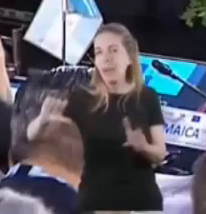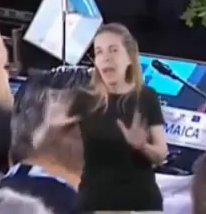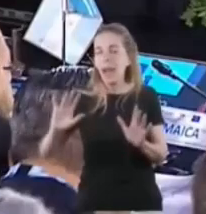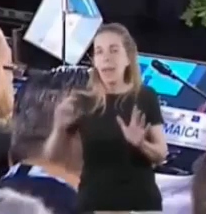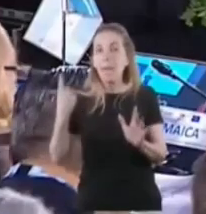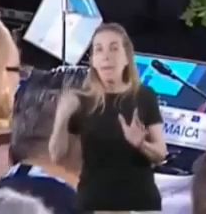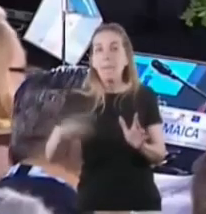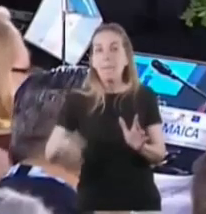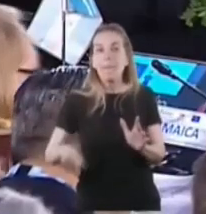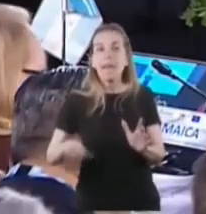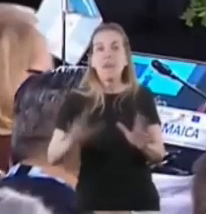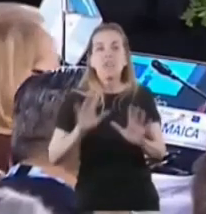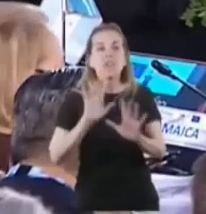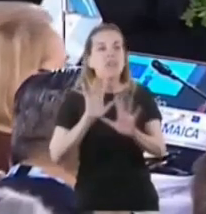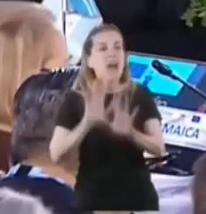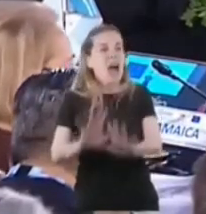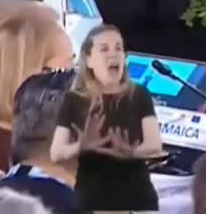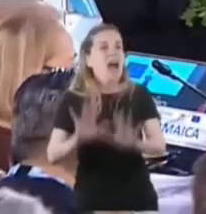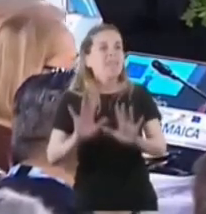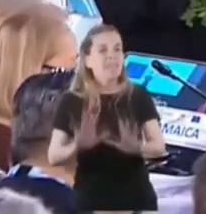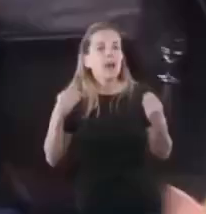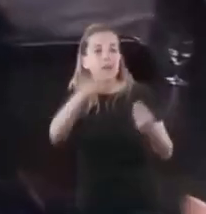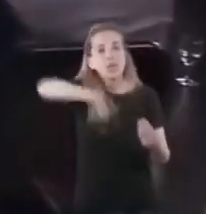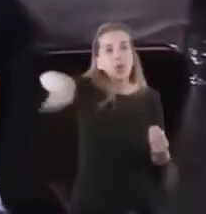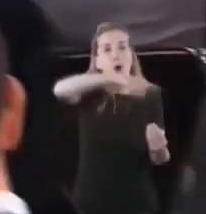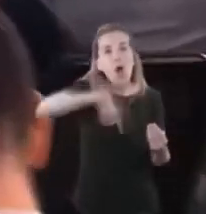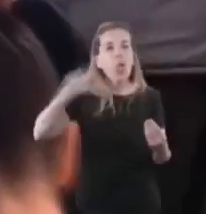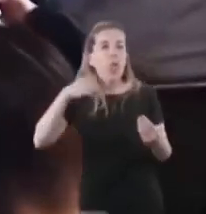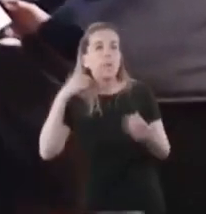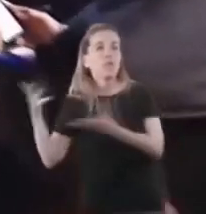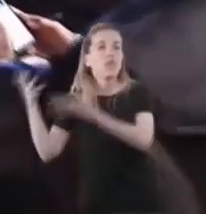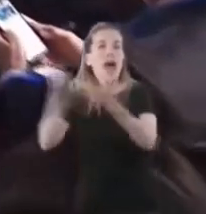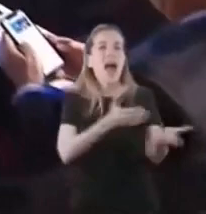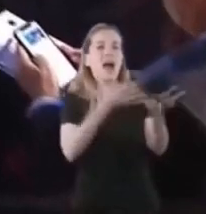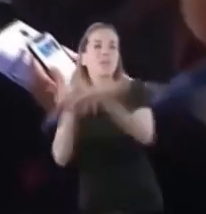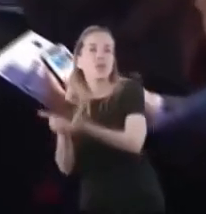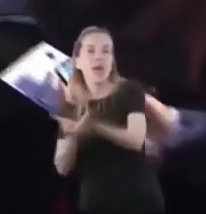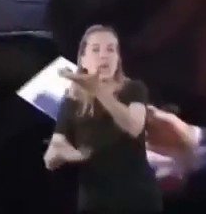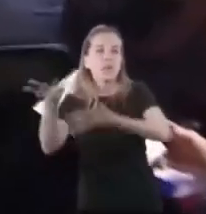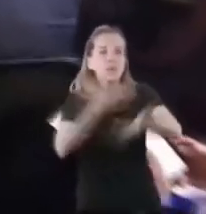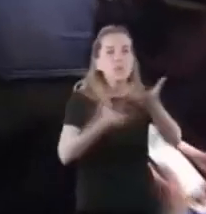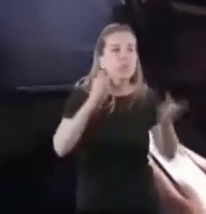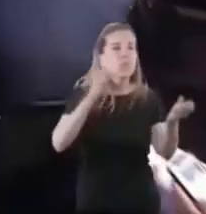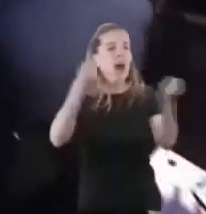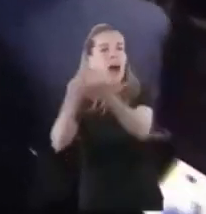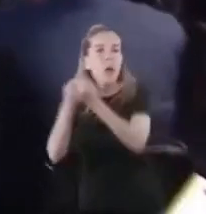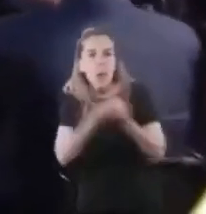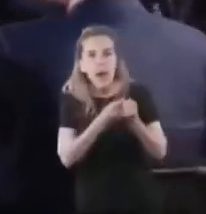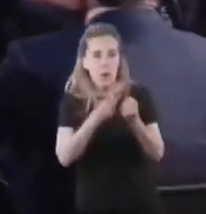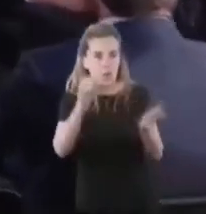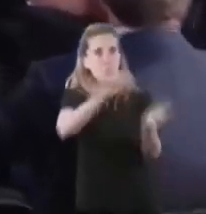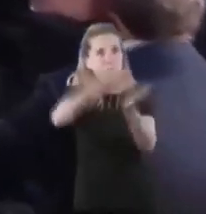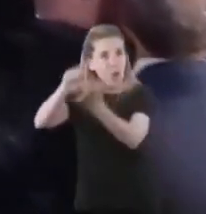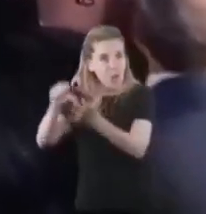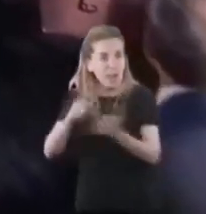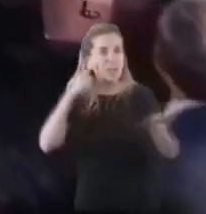nesta quinta-feira em Buenos Aires para abordar os desafios comuns em um momento marcado pela guerra na Ucrânia e pela desigualdade que a pandemia de